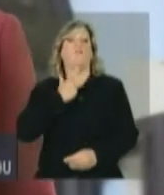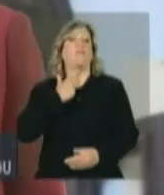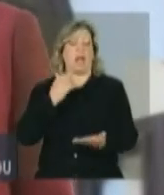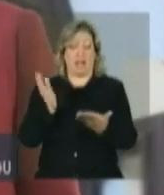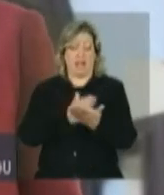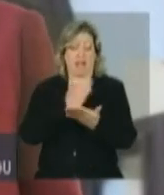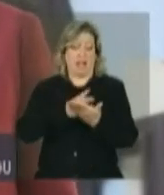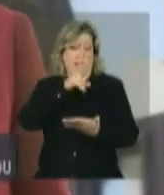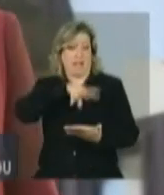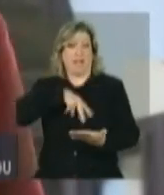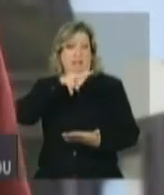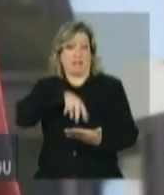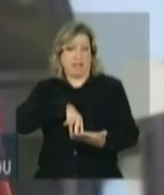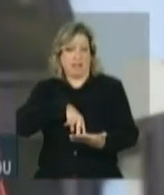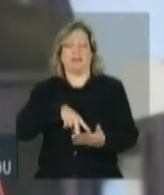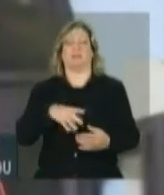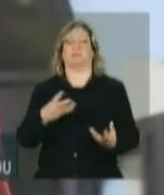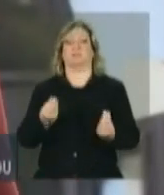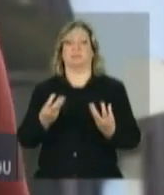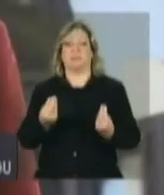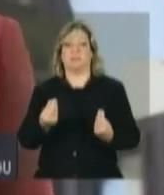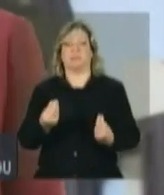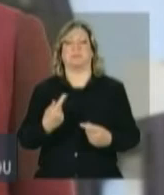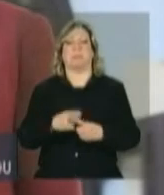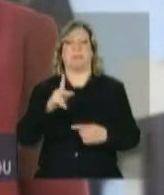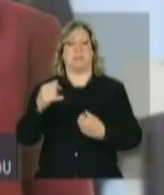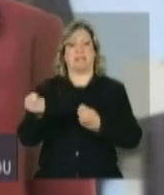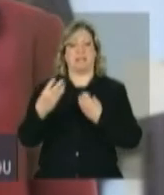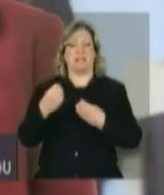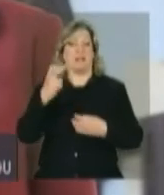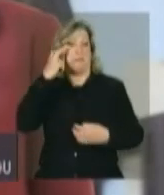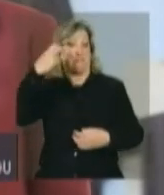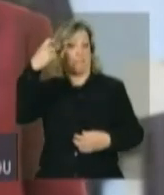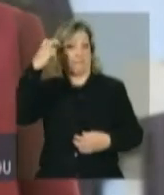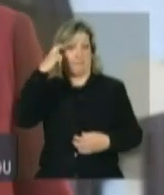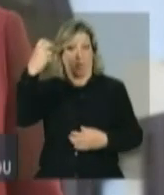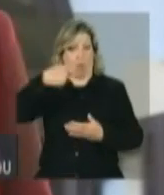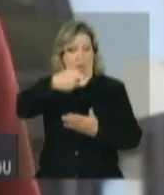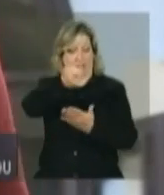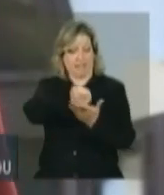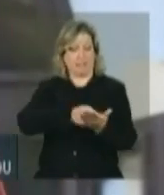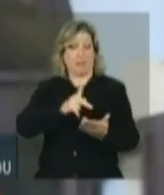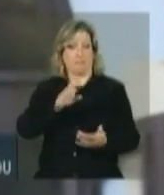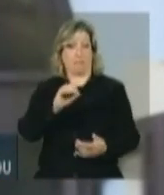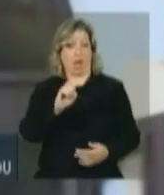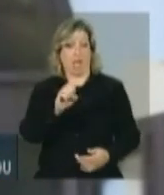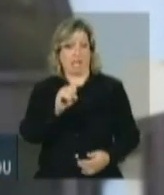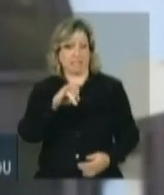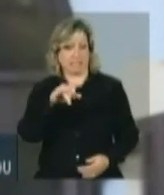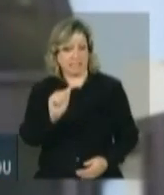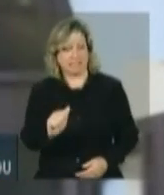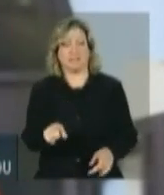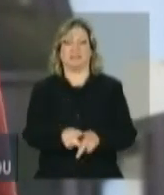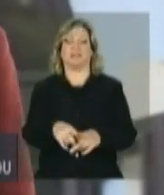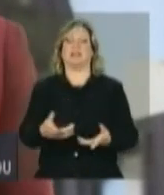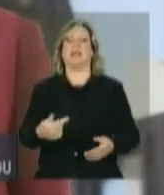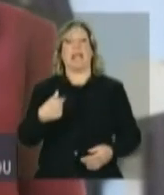amor pela literatura e pela poesia. Eu conheci no